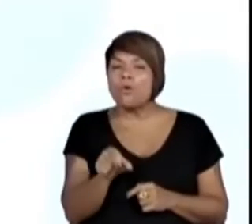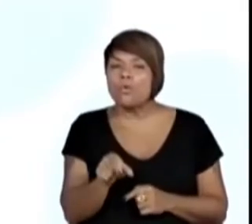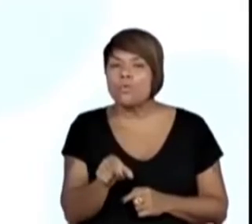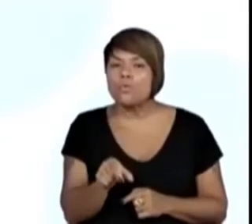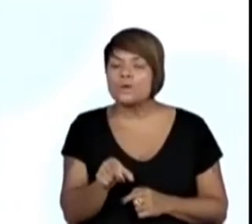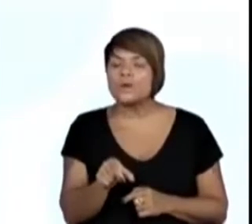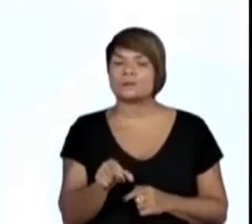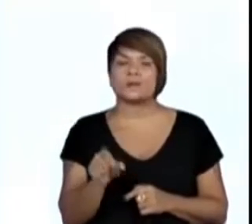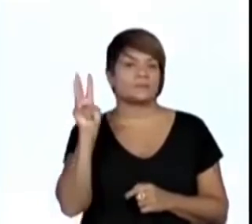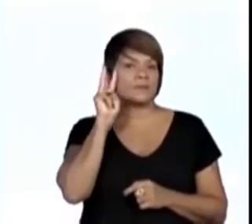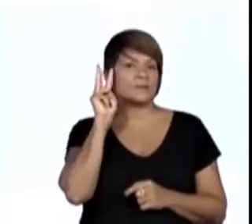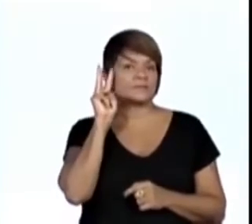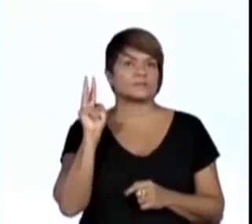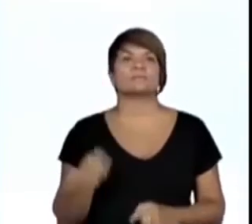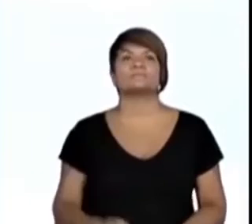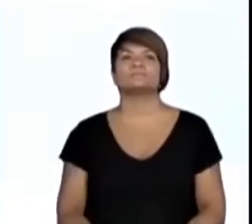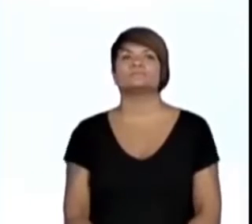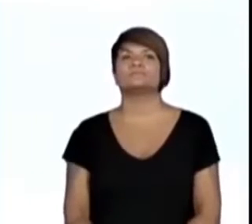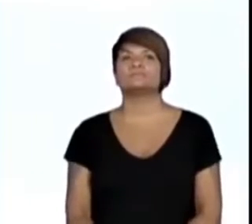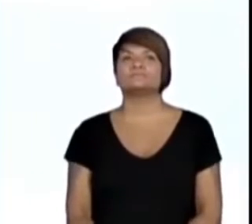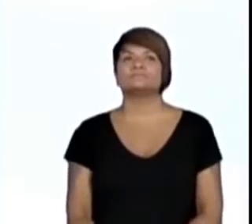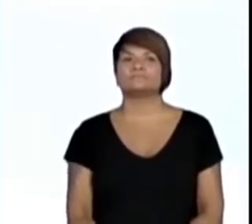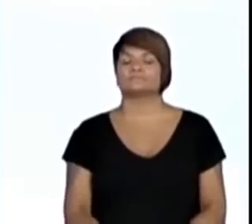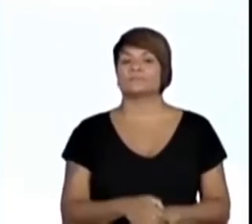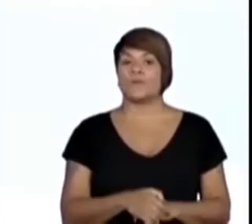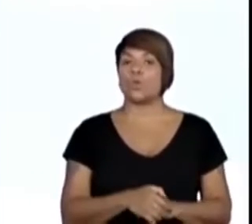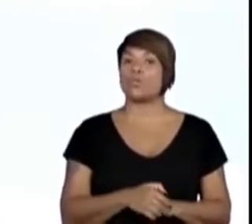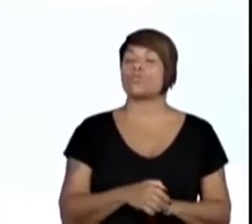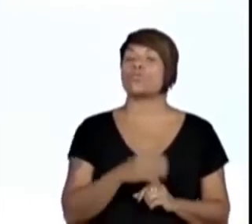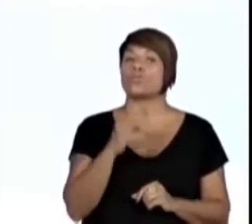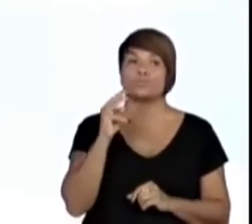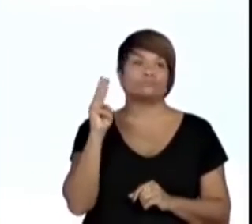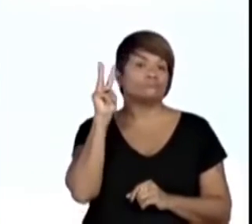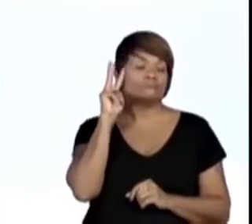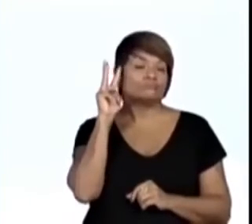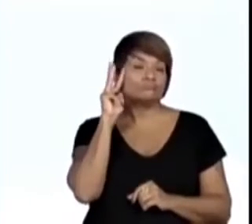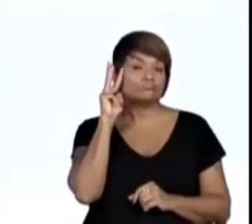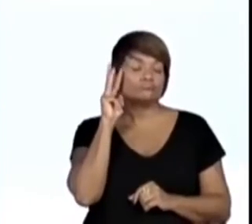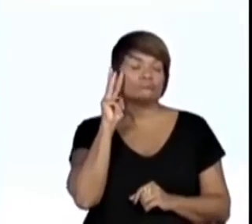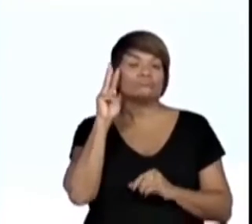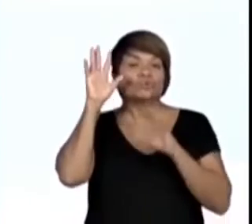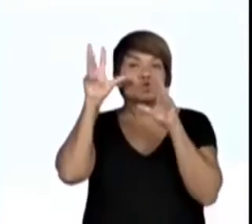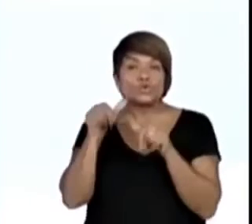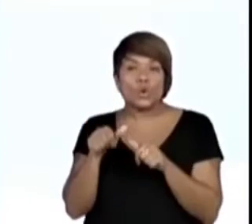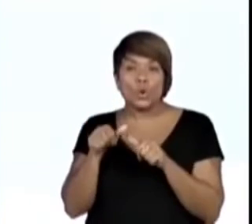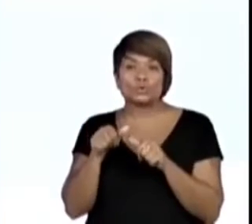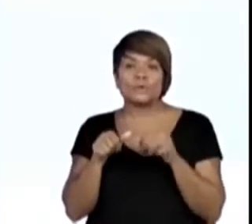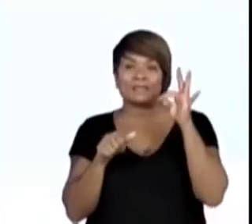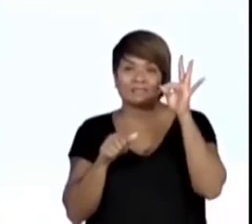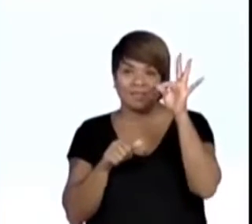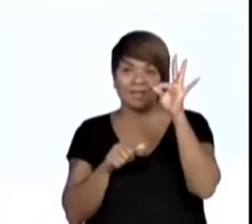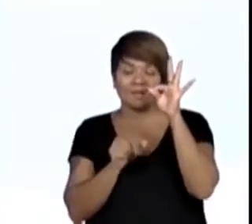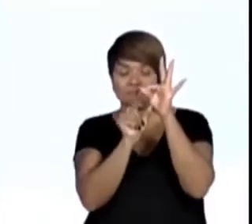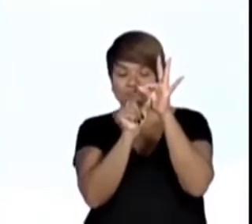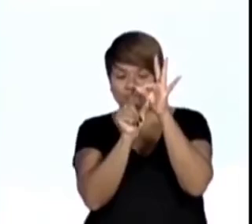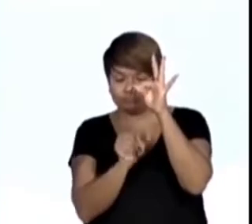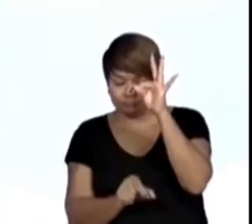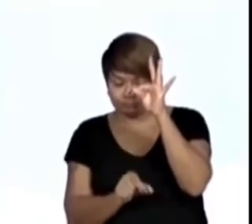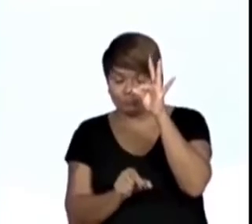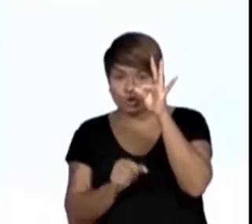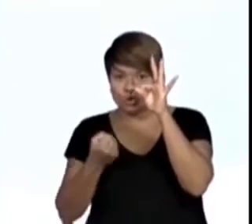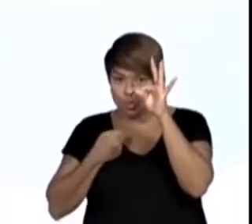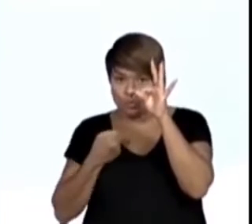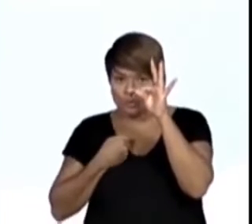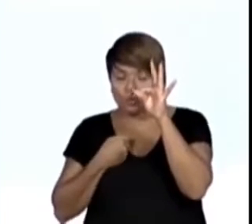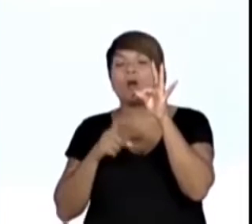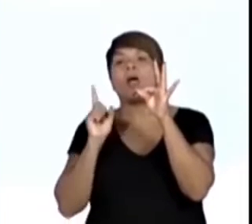da terça-feira. Então, todos os números que estão abaixo da coluna de terça-feira